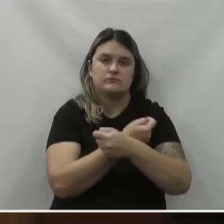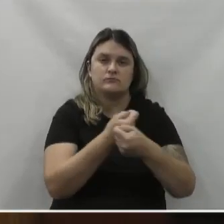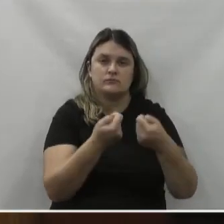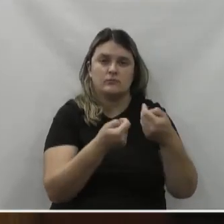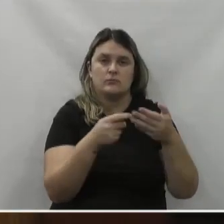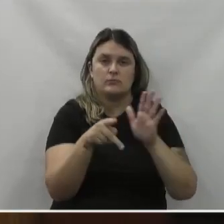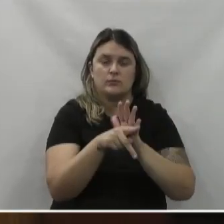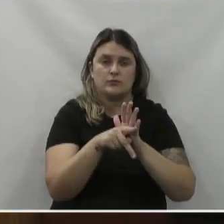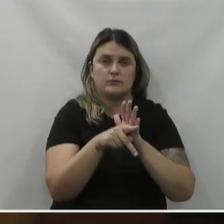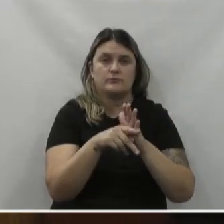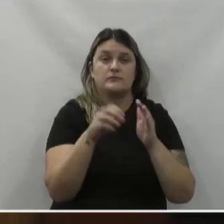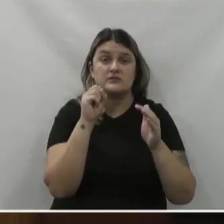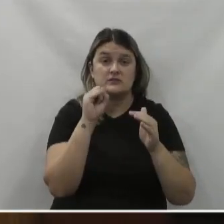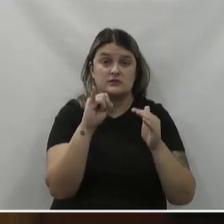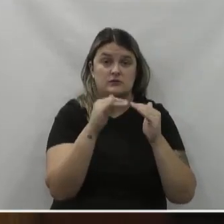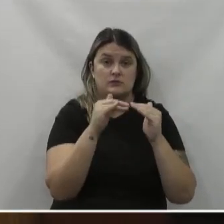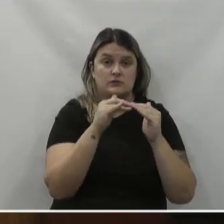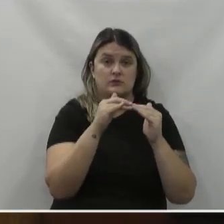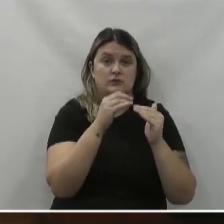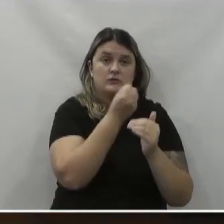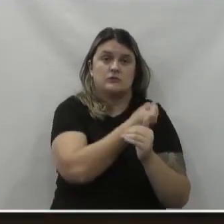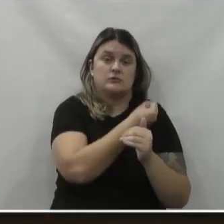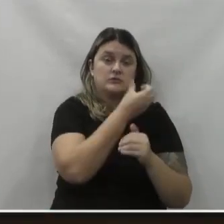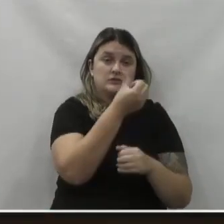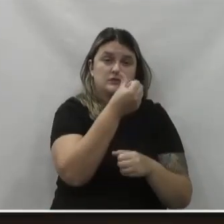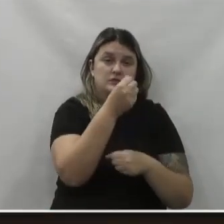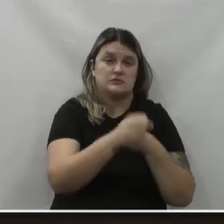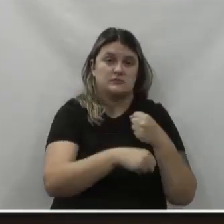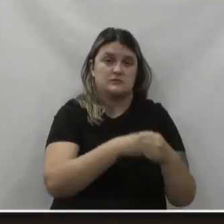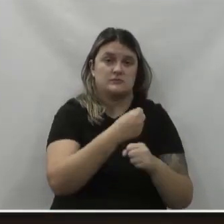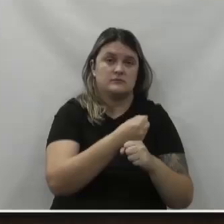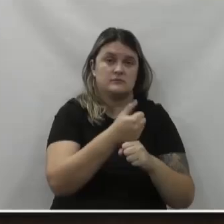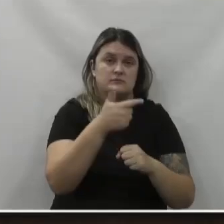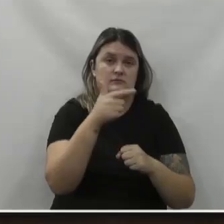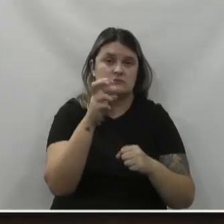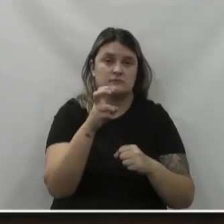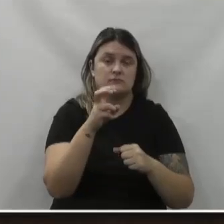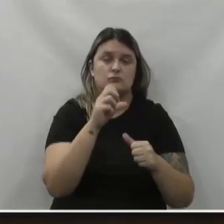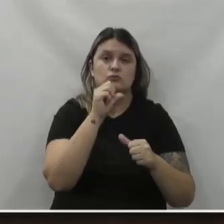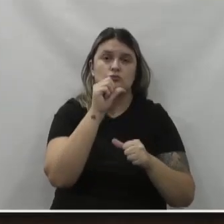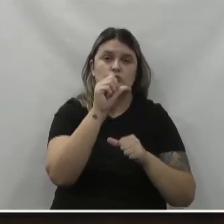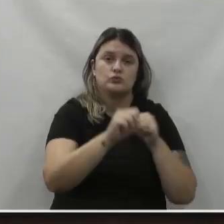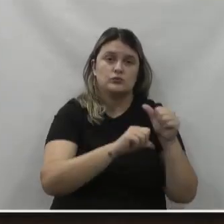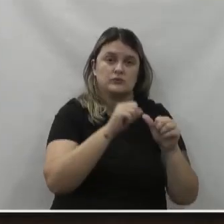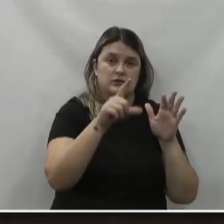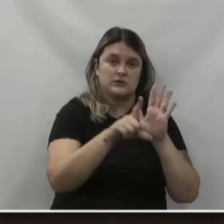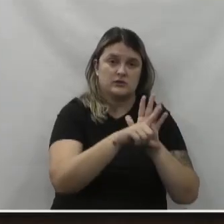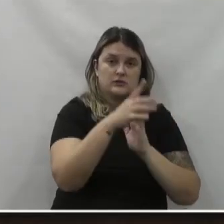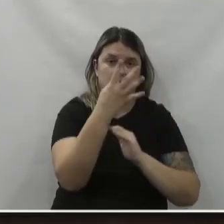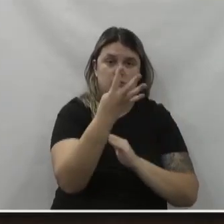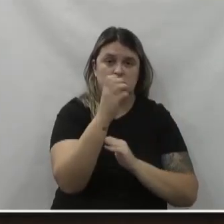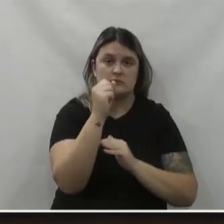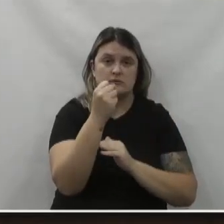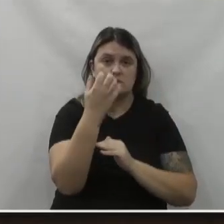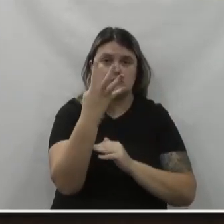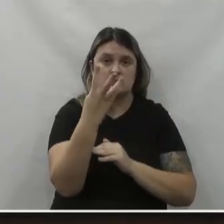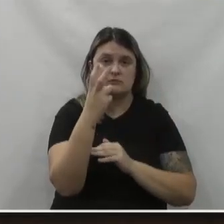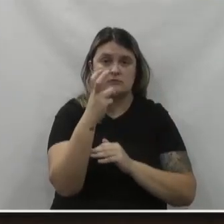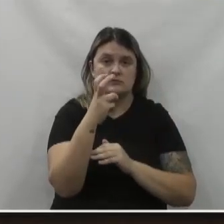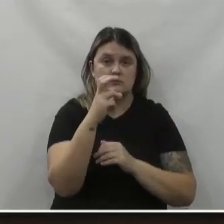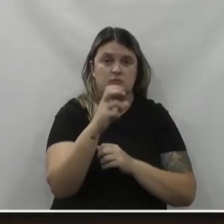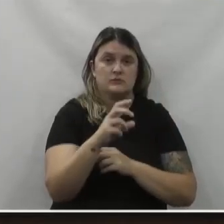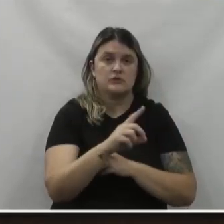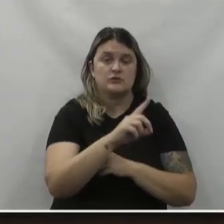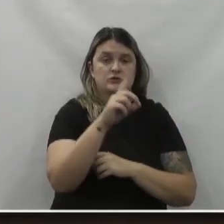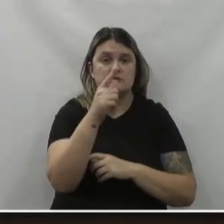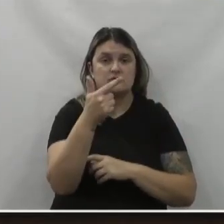Favorável ao projeto de lei ordinária número 6/2025. Altera a lei número 4845, de 25 de outubro